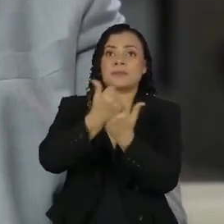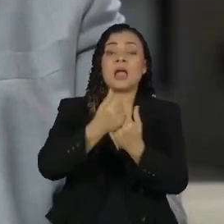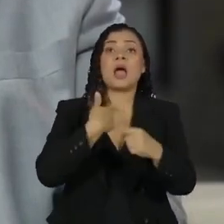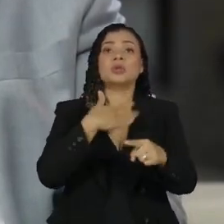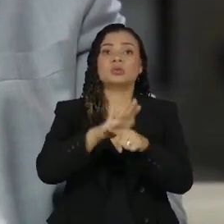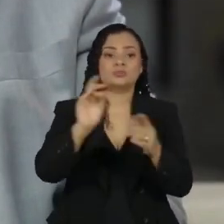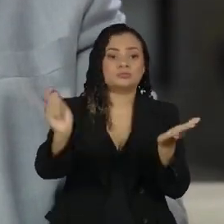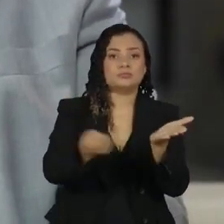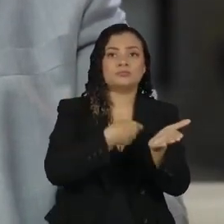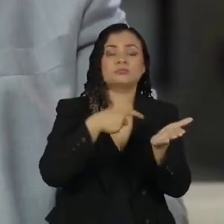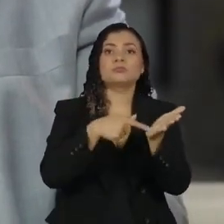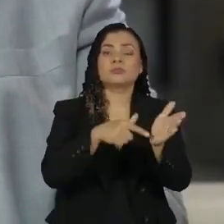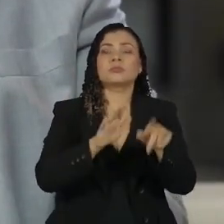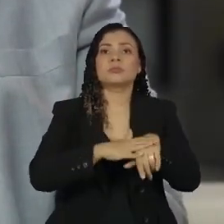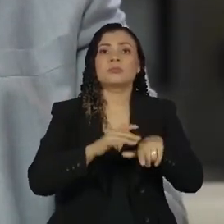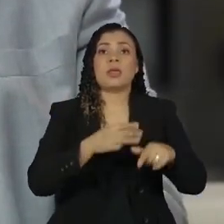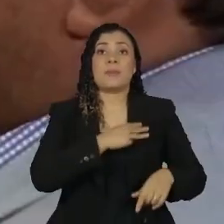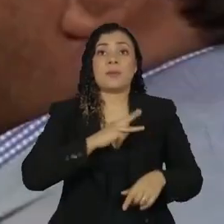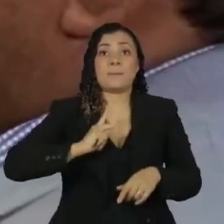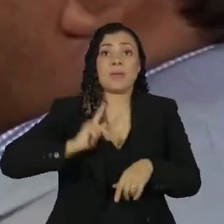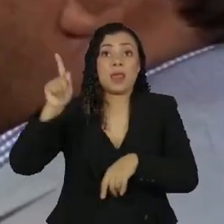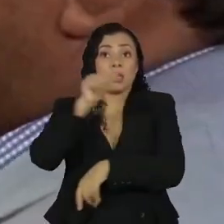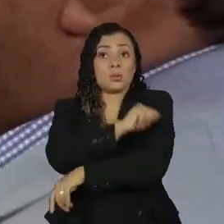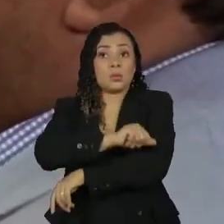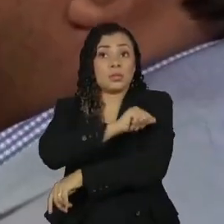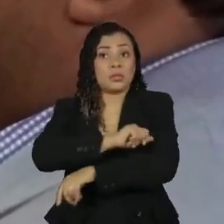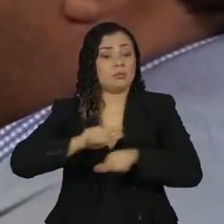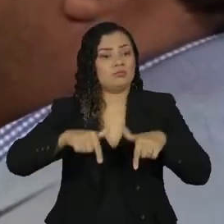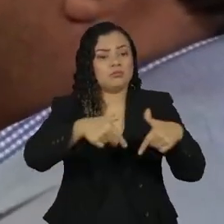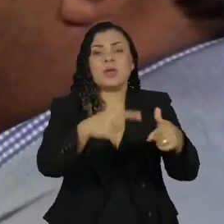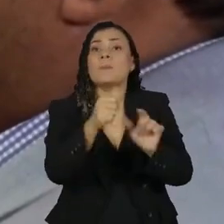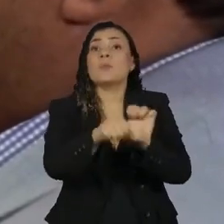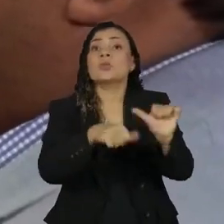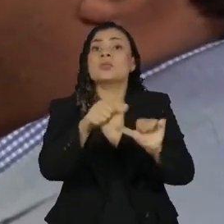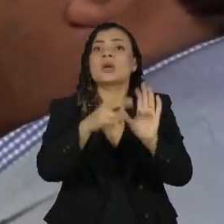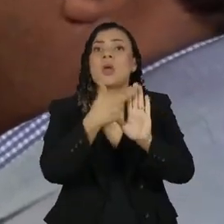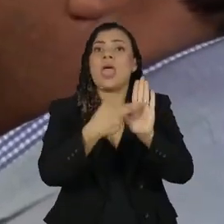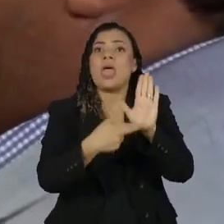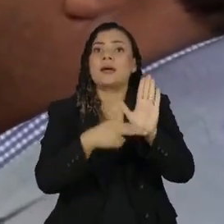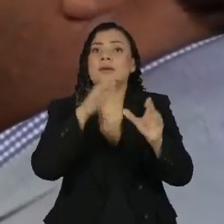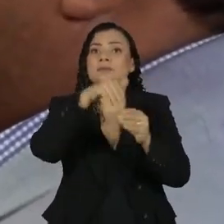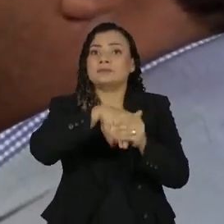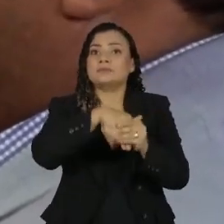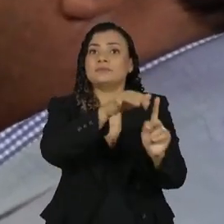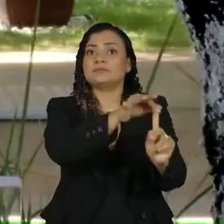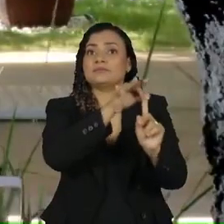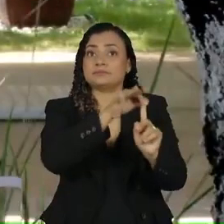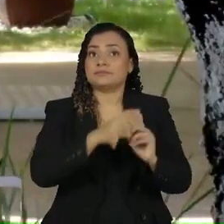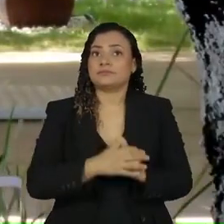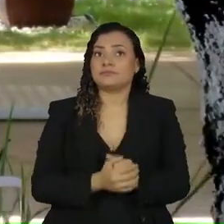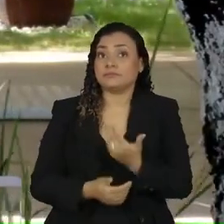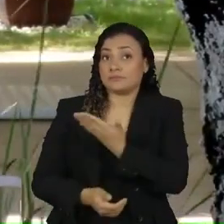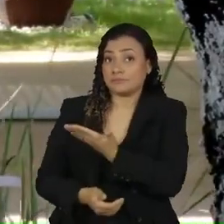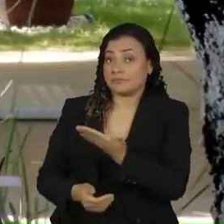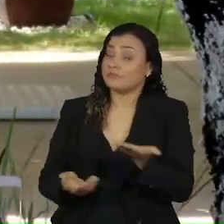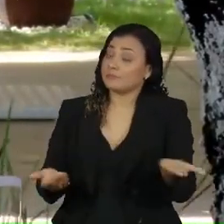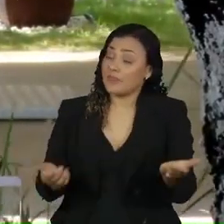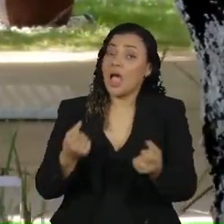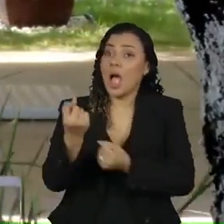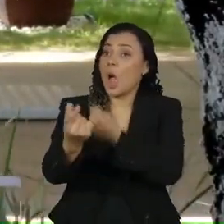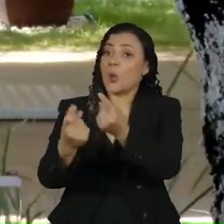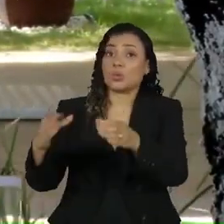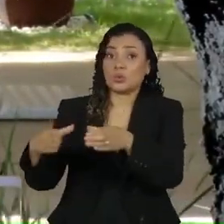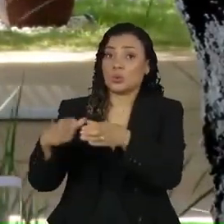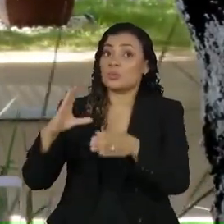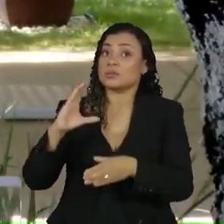de ajustamento de Conduta com o Ministério Público do Rio de Janeiro modificando as regras eleitorais da Confederação mas alguns dirigentes da